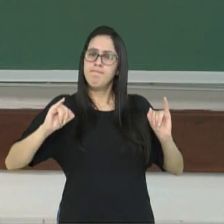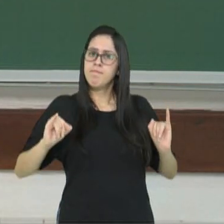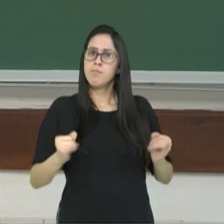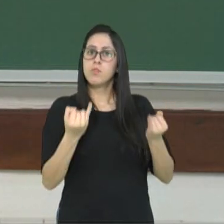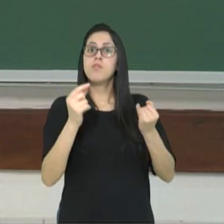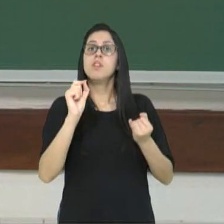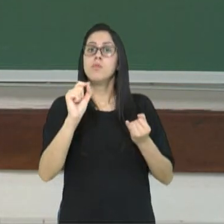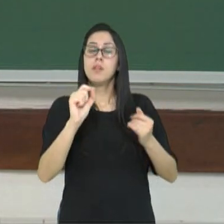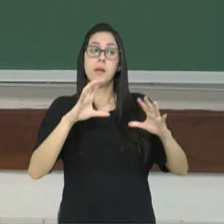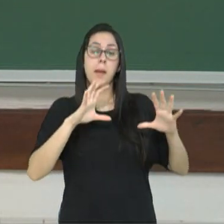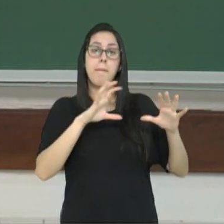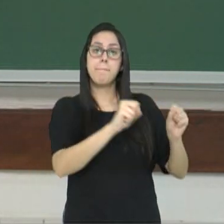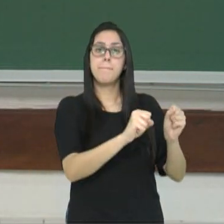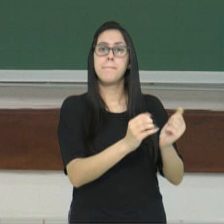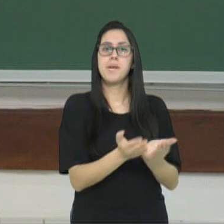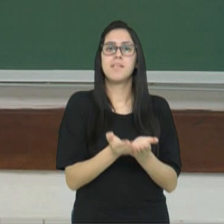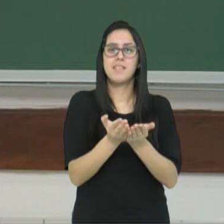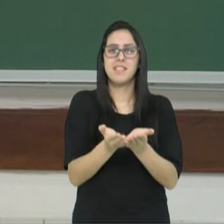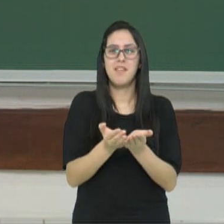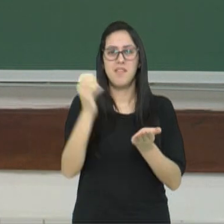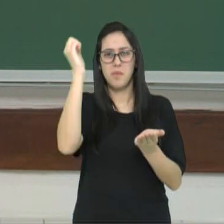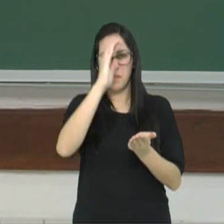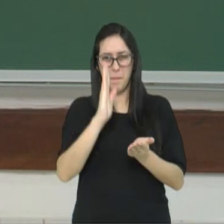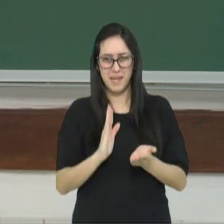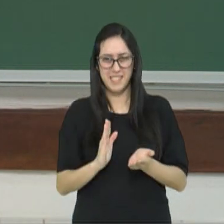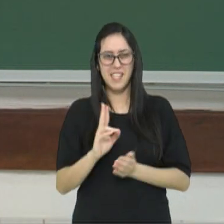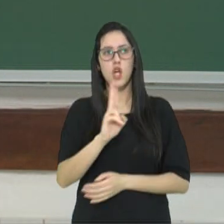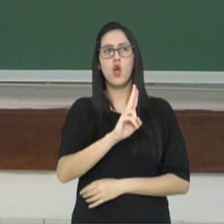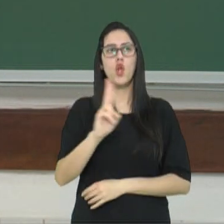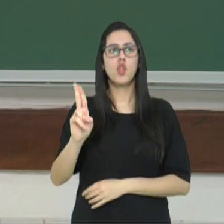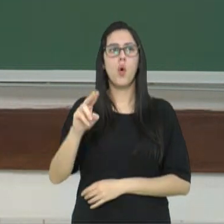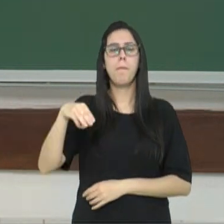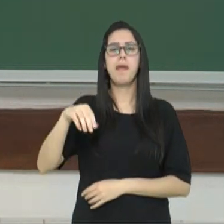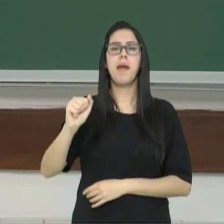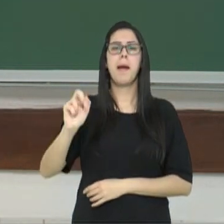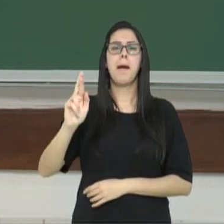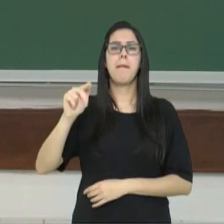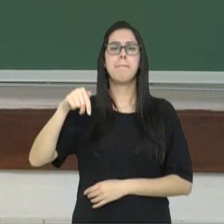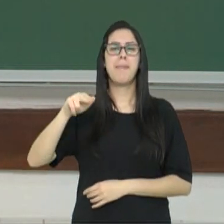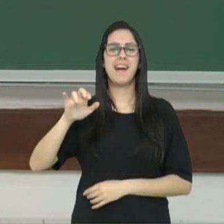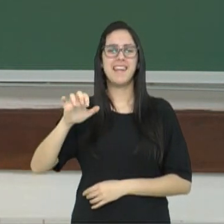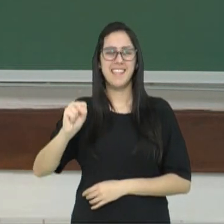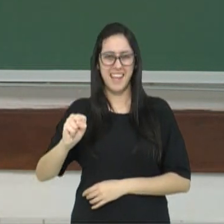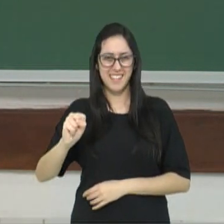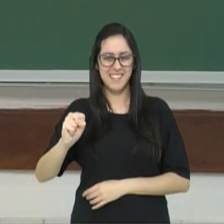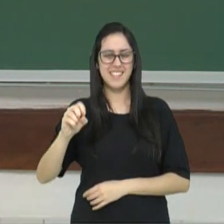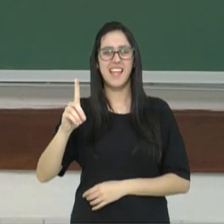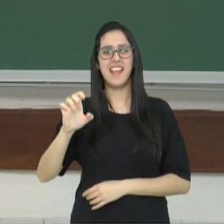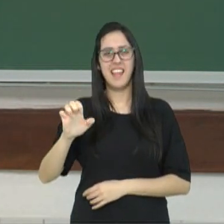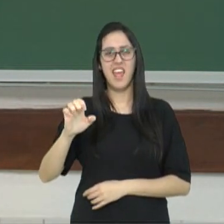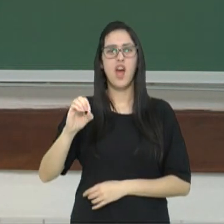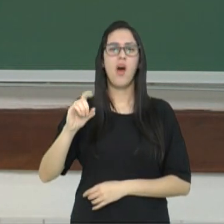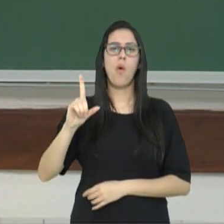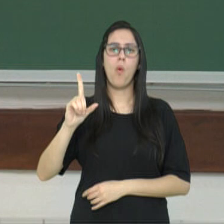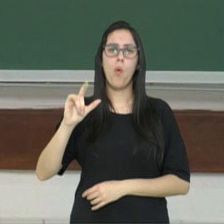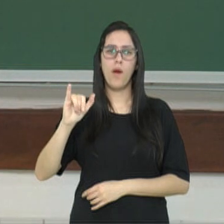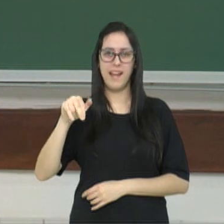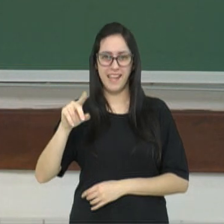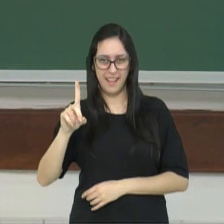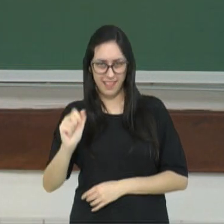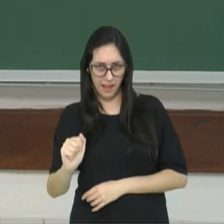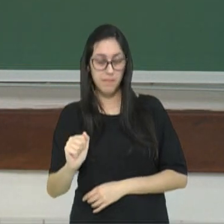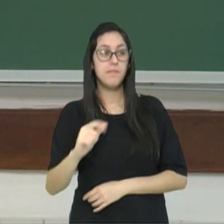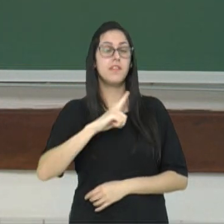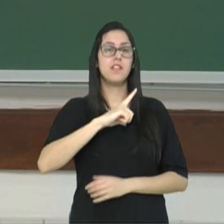navio brasileiro que é o Marquês de Olinda. Esse navio estava passando pelo Paraguai e estava levando para o Mato